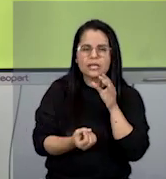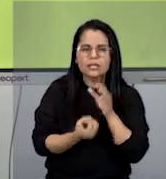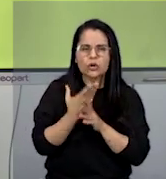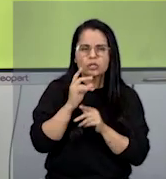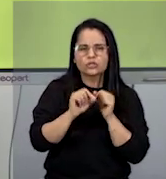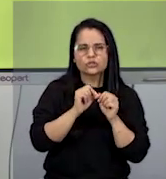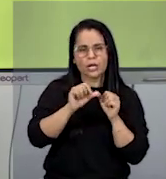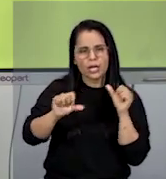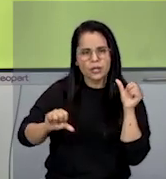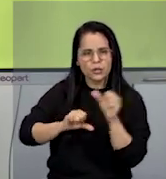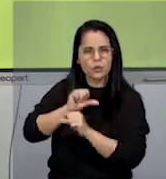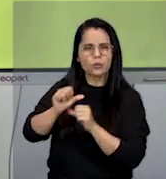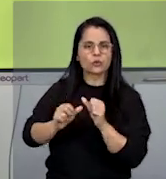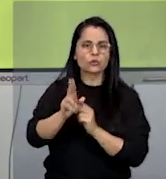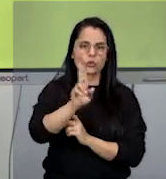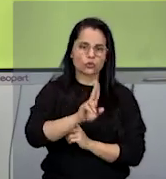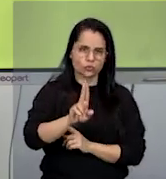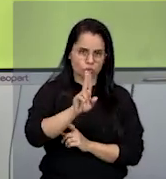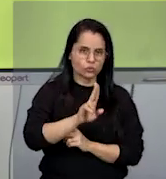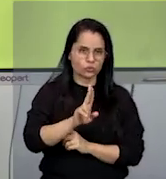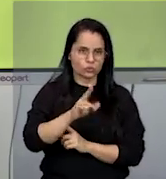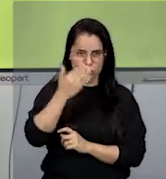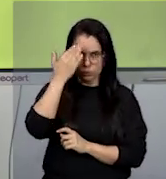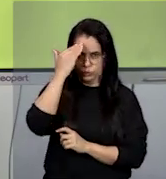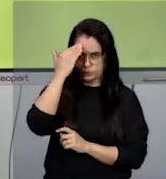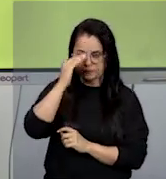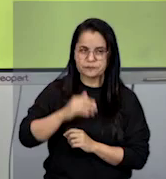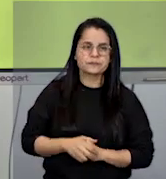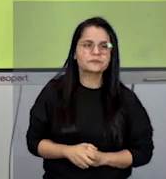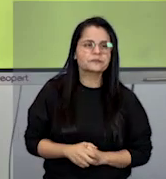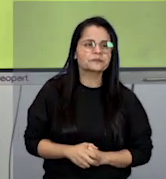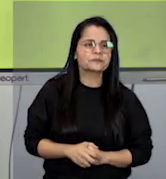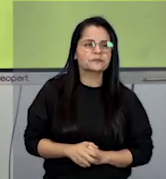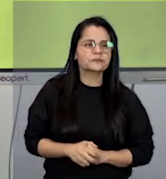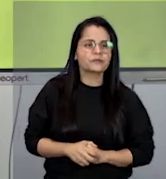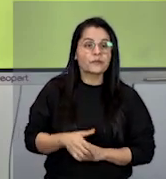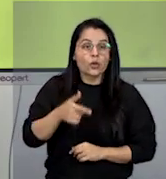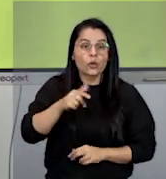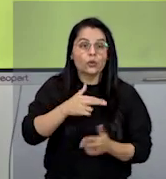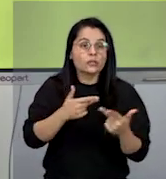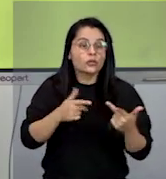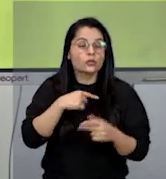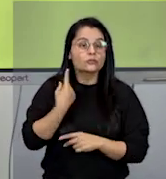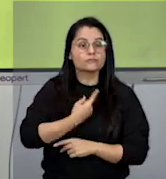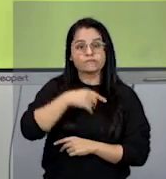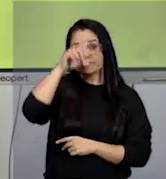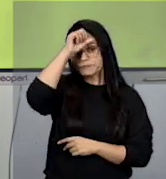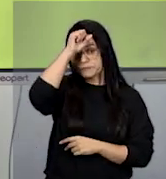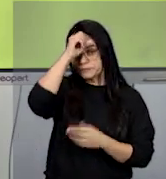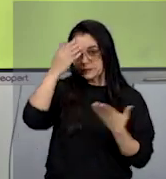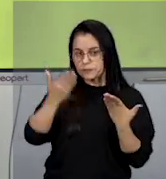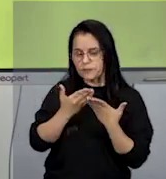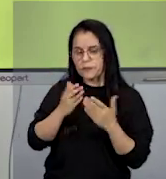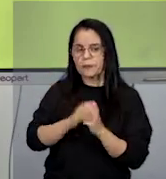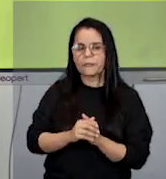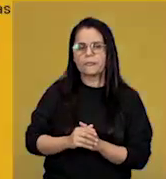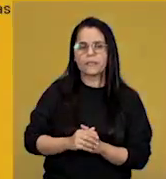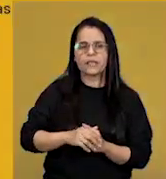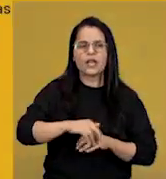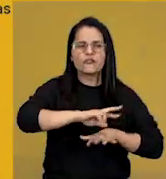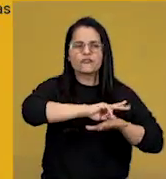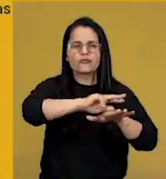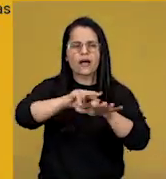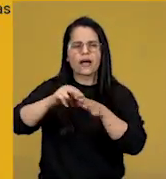dela na hora naquela situação. Outra coisa que nós aprendemos hoje, os